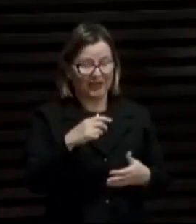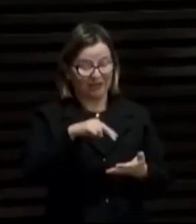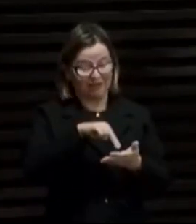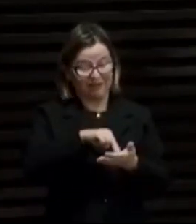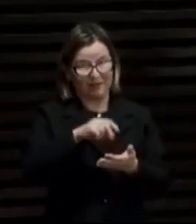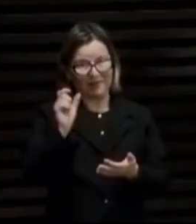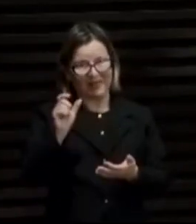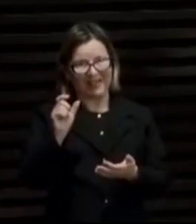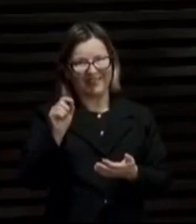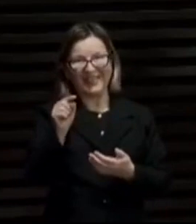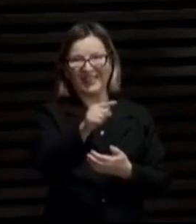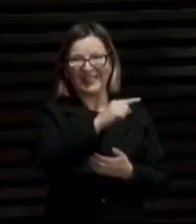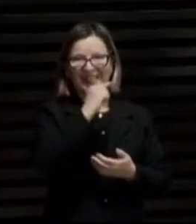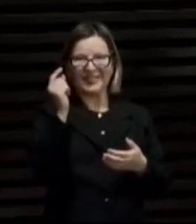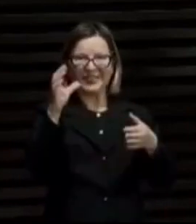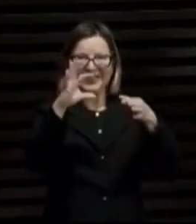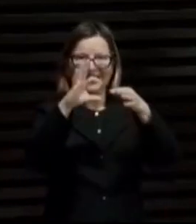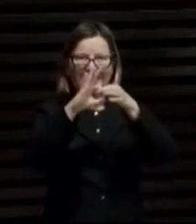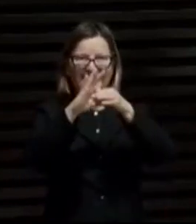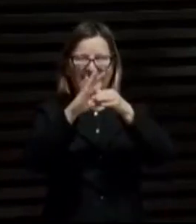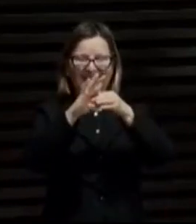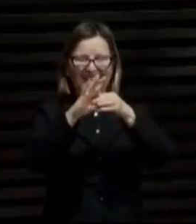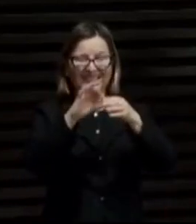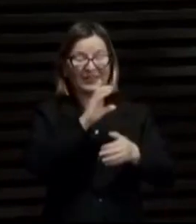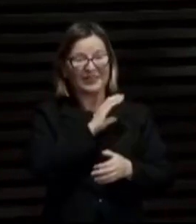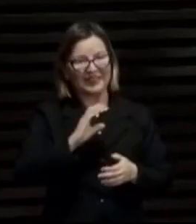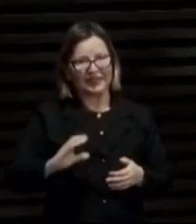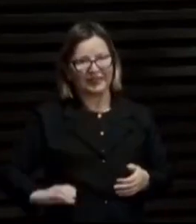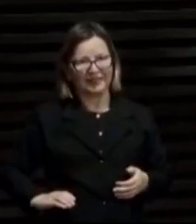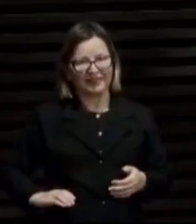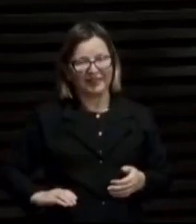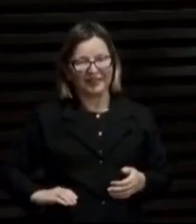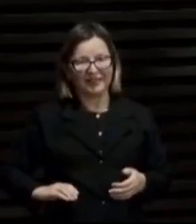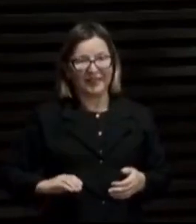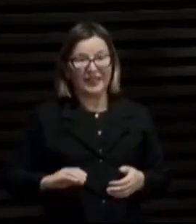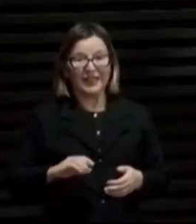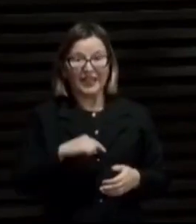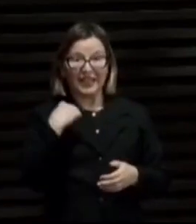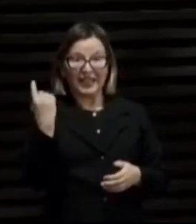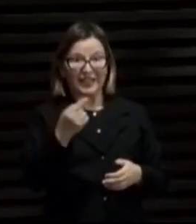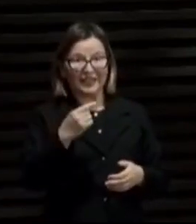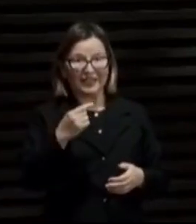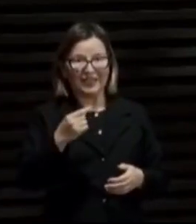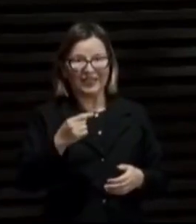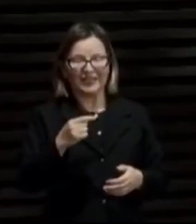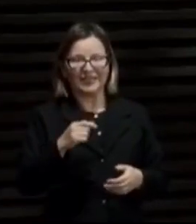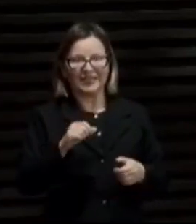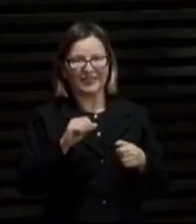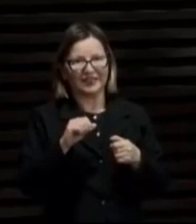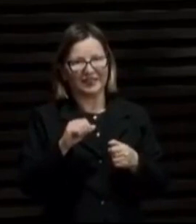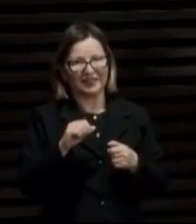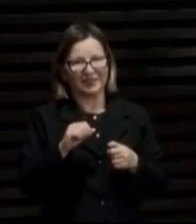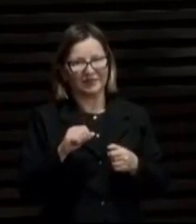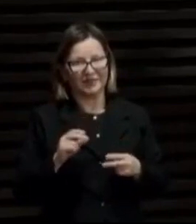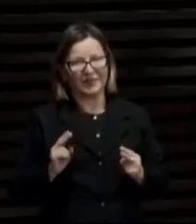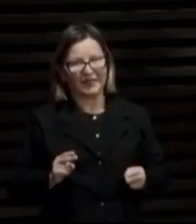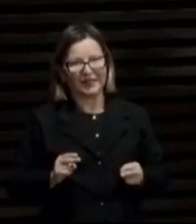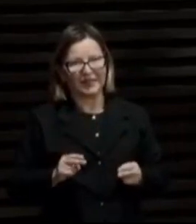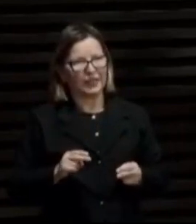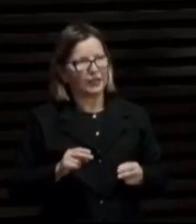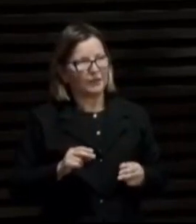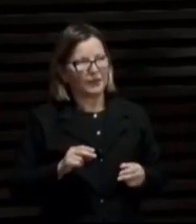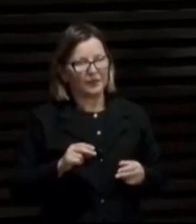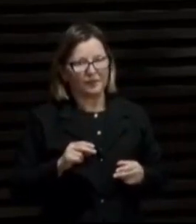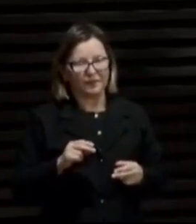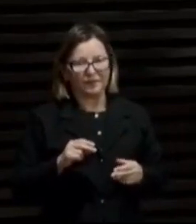com Cristo. Mas nós estamos sendo aperfeiçoados dia a dia. E aqui não pense que você, na hora de... Vamos pegar um pecado